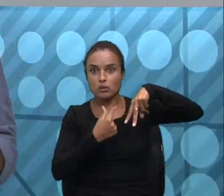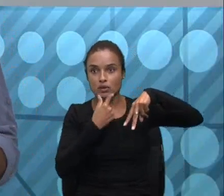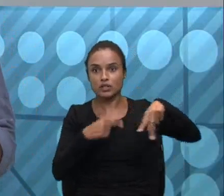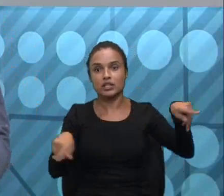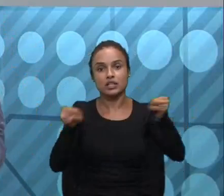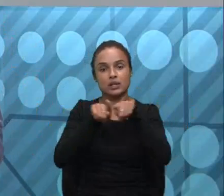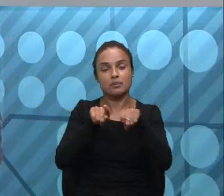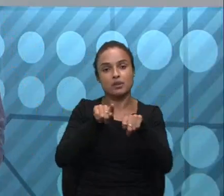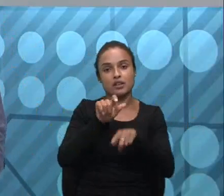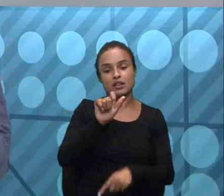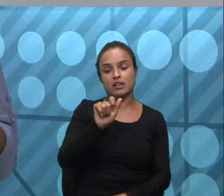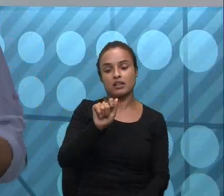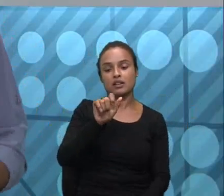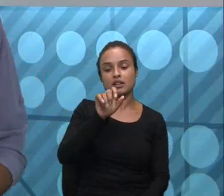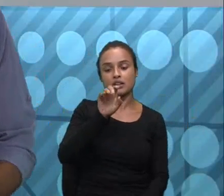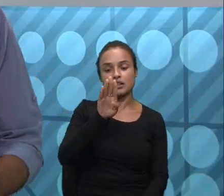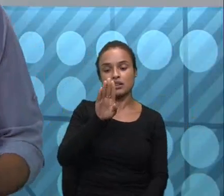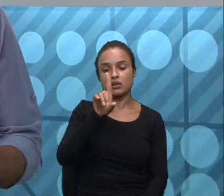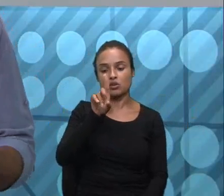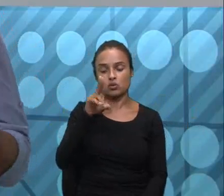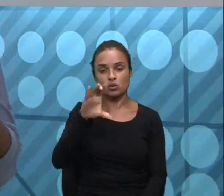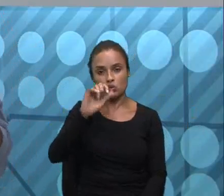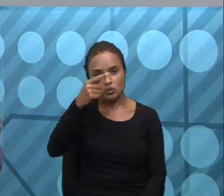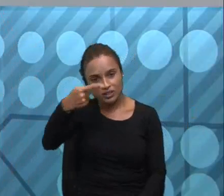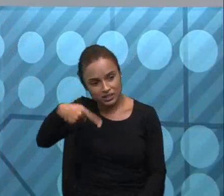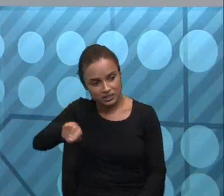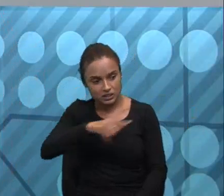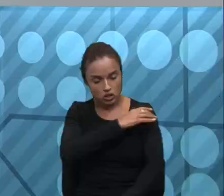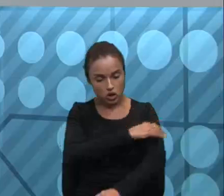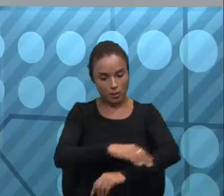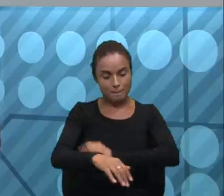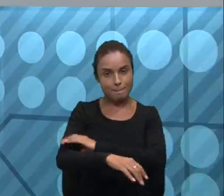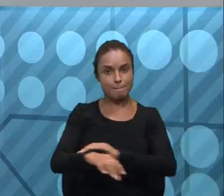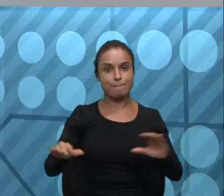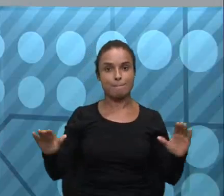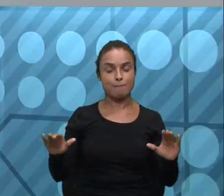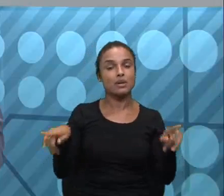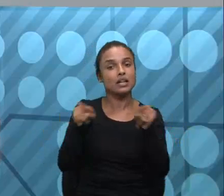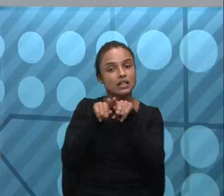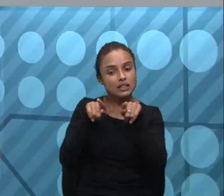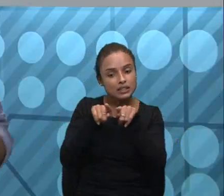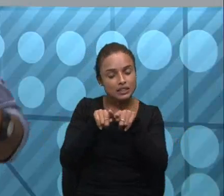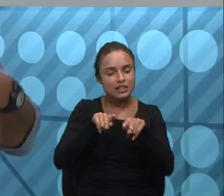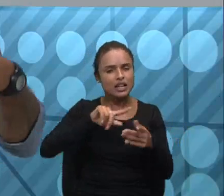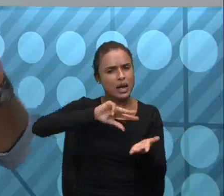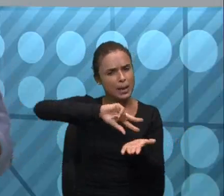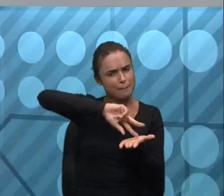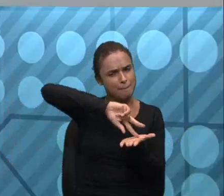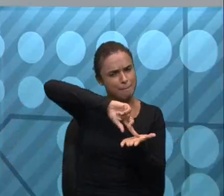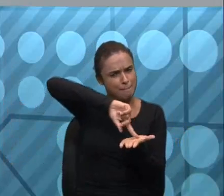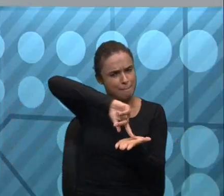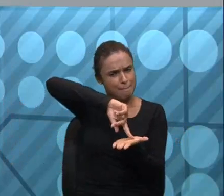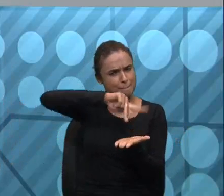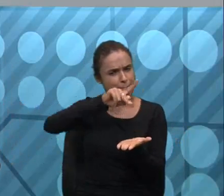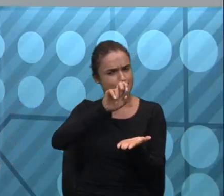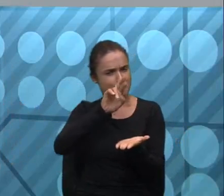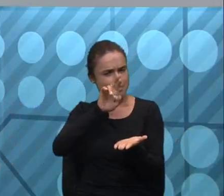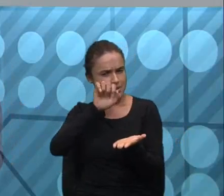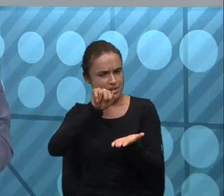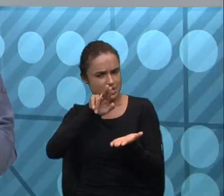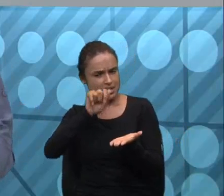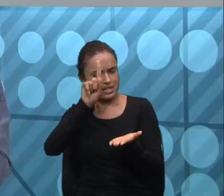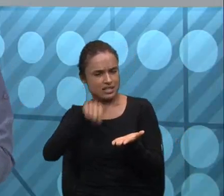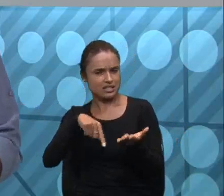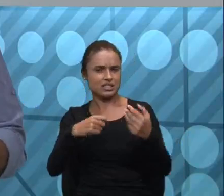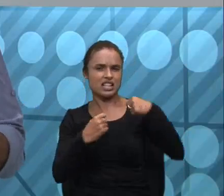colocou. Agora, das pernas, não, coloca o joelho. A gente vai começar a utilizar a nomenclatura voltada à articulação,